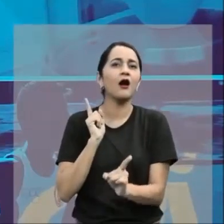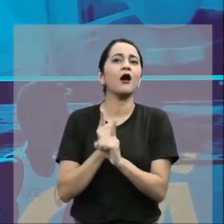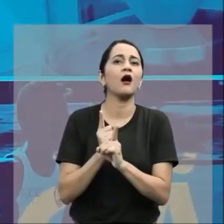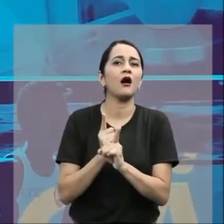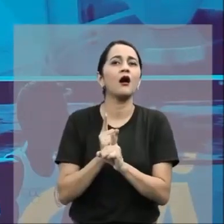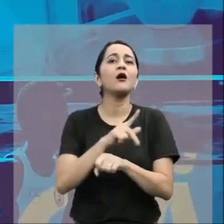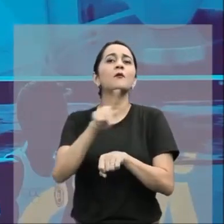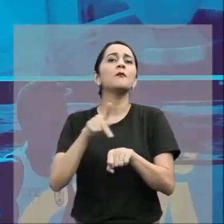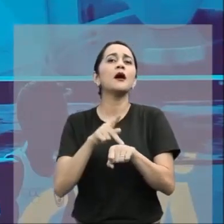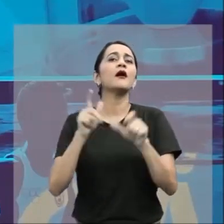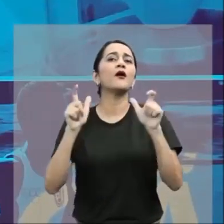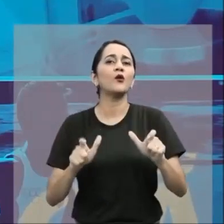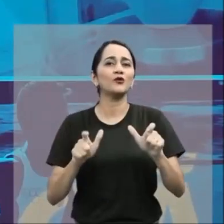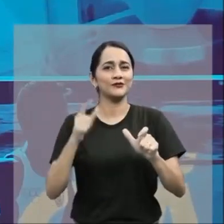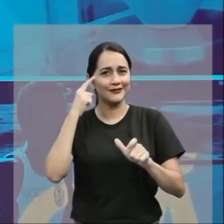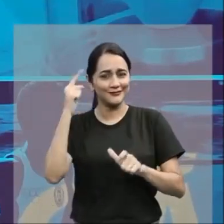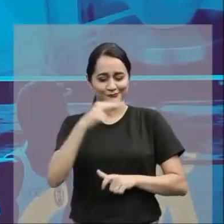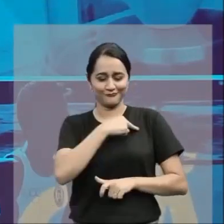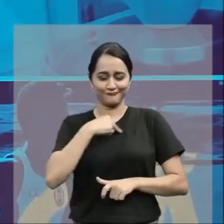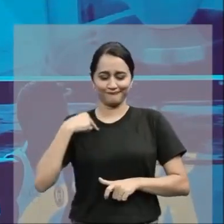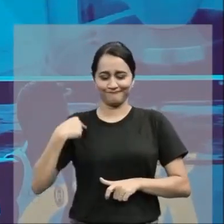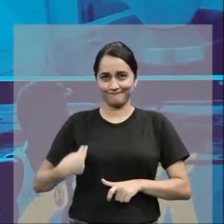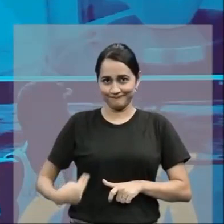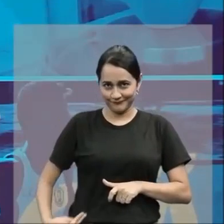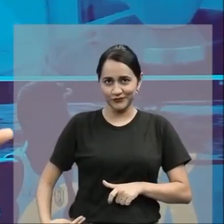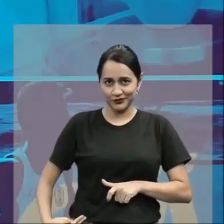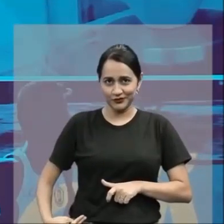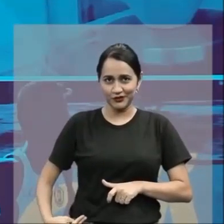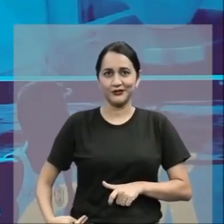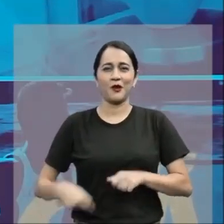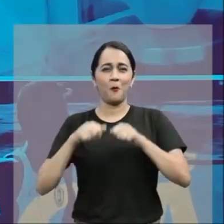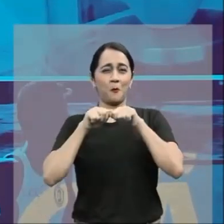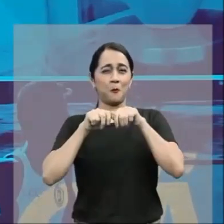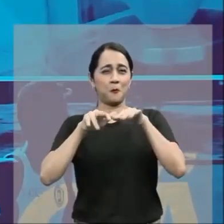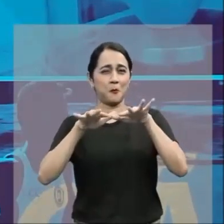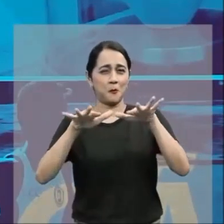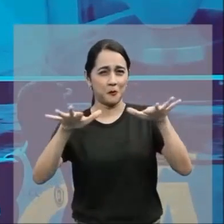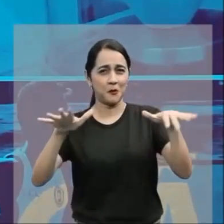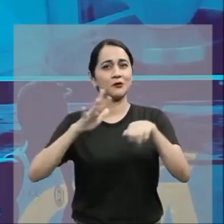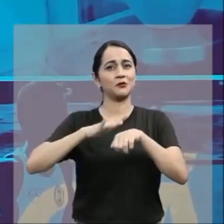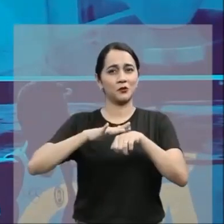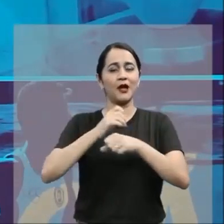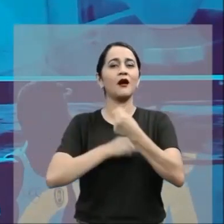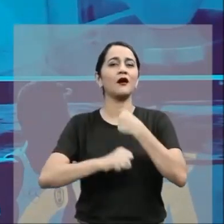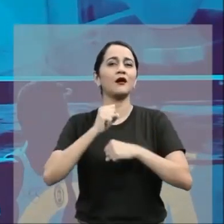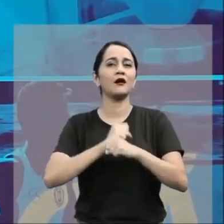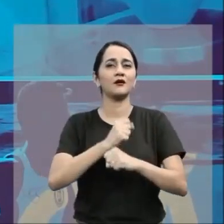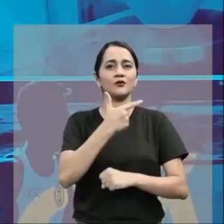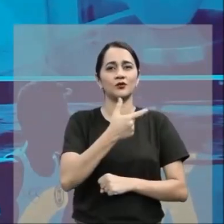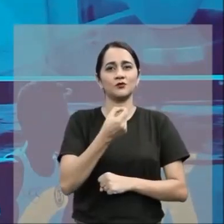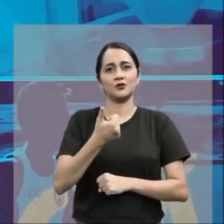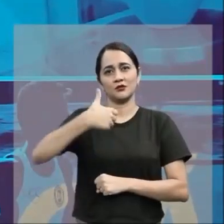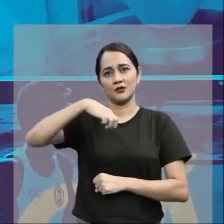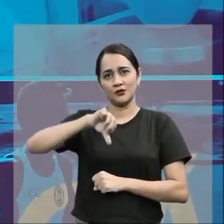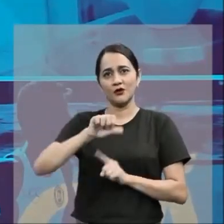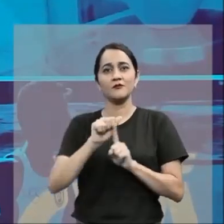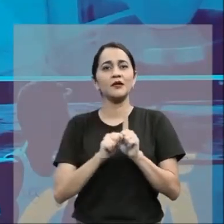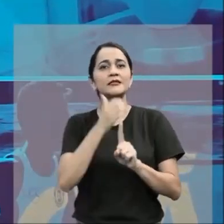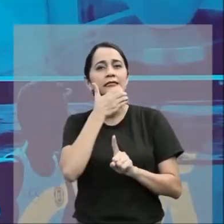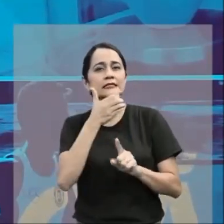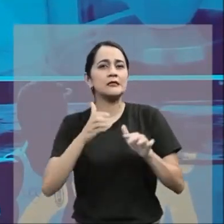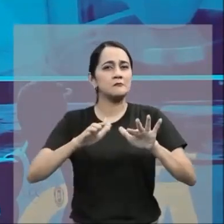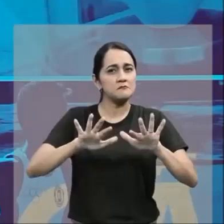último, que exatamente foi isolado nessa situação vivenciada na China, no final do